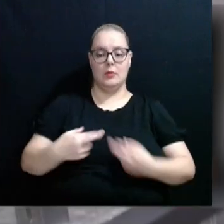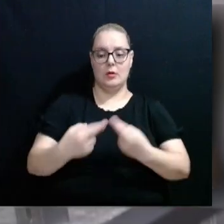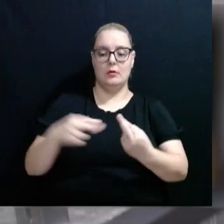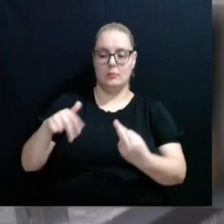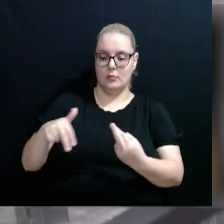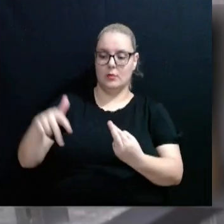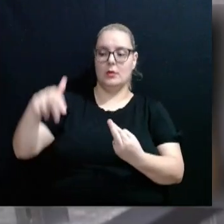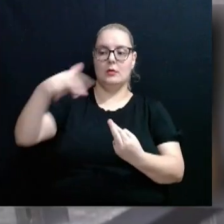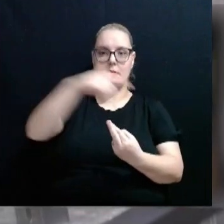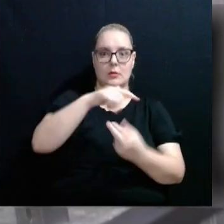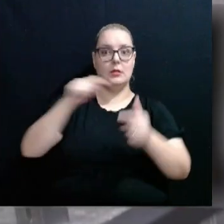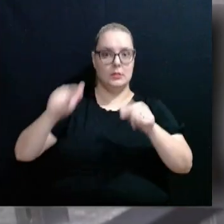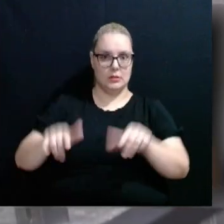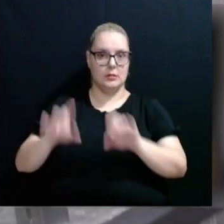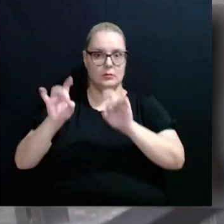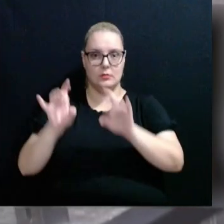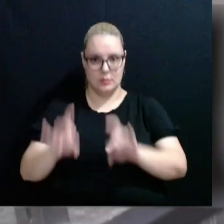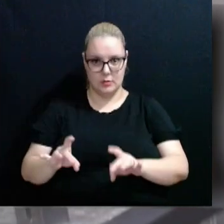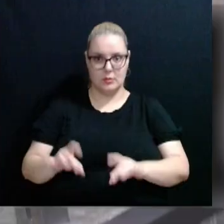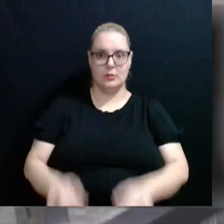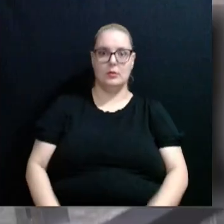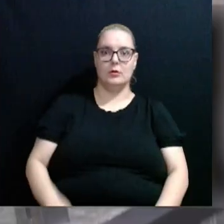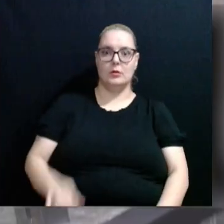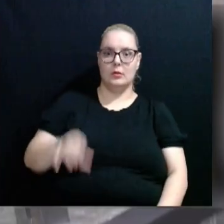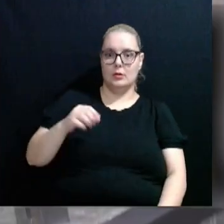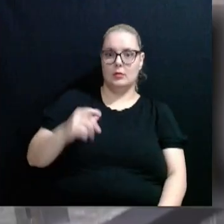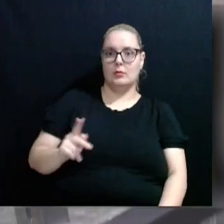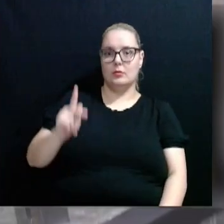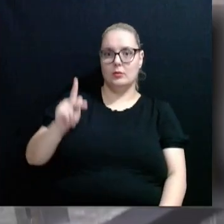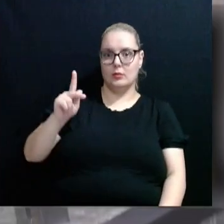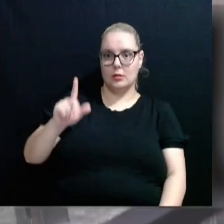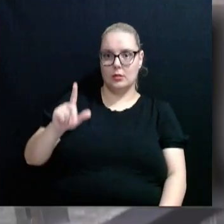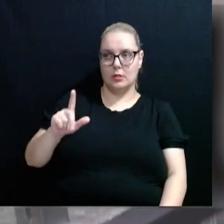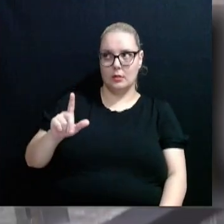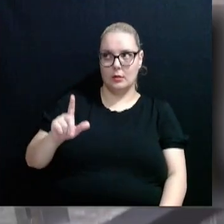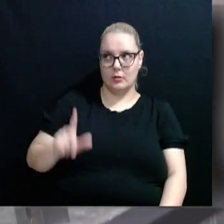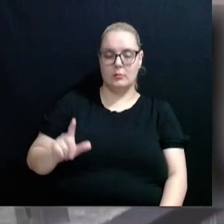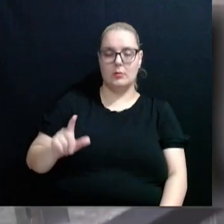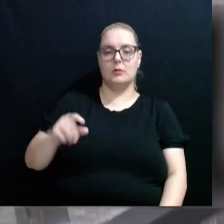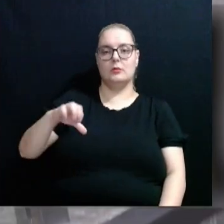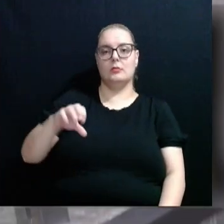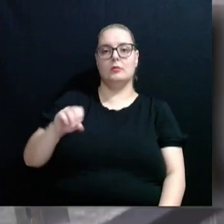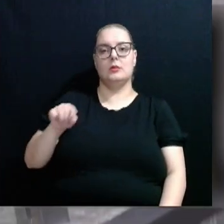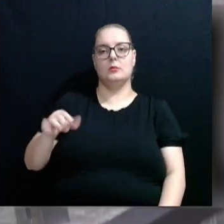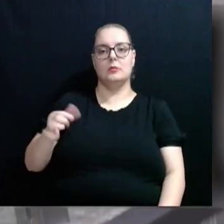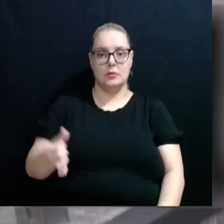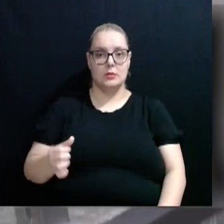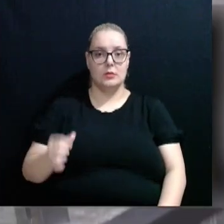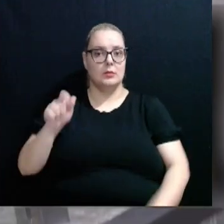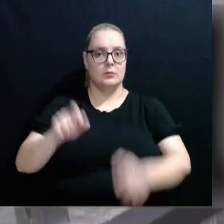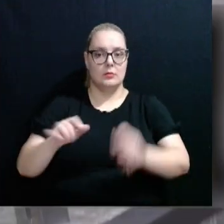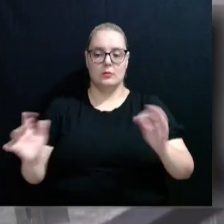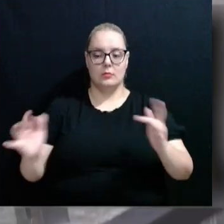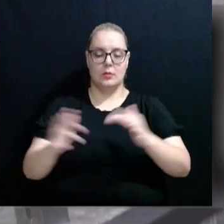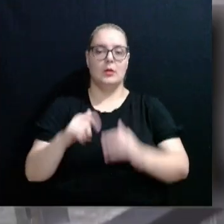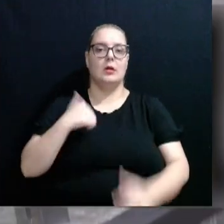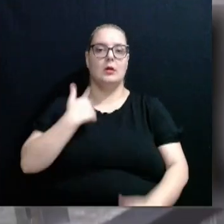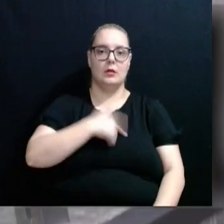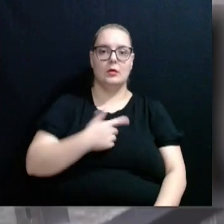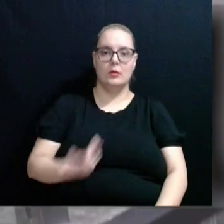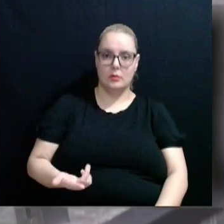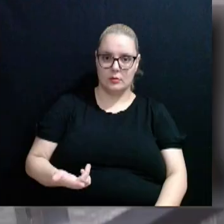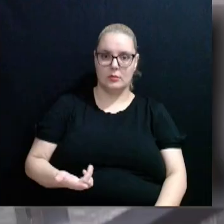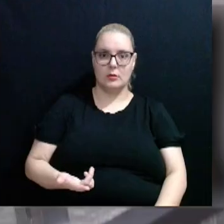no 90.6, no quilômetro 90.6, em que as pessoas continuam passando. Na nossa moção tem ali também